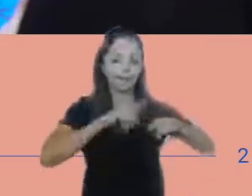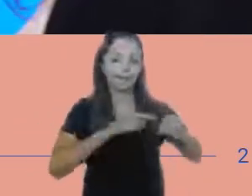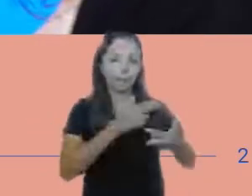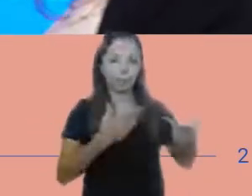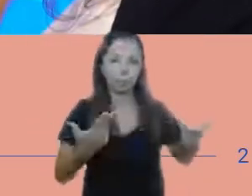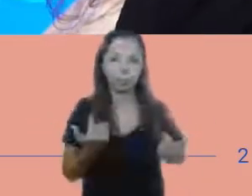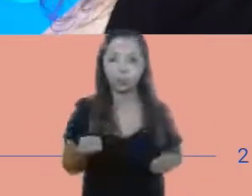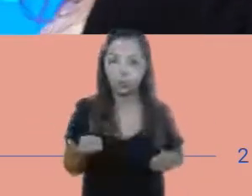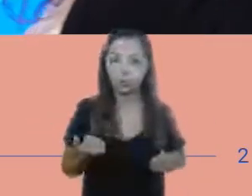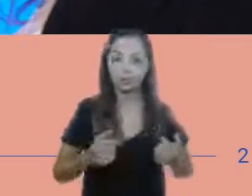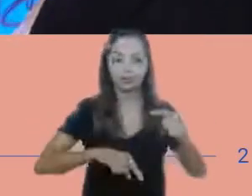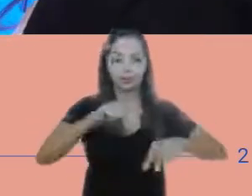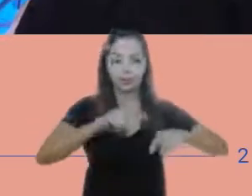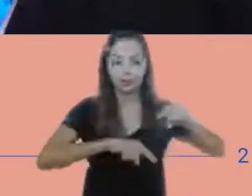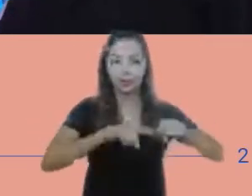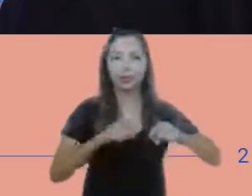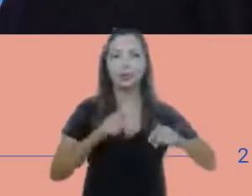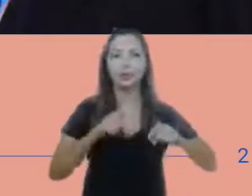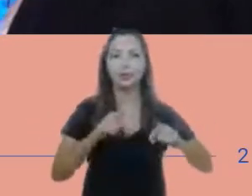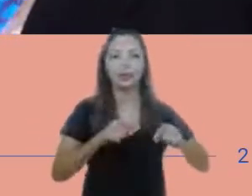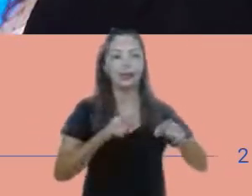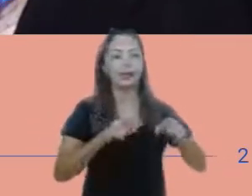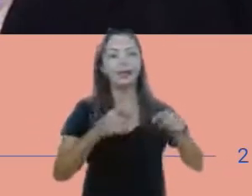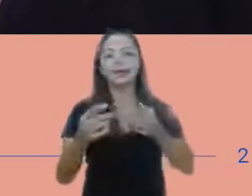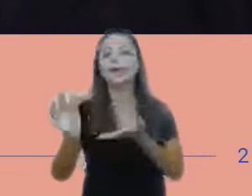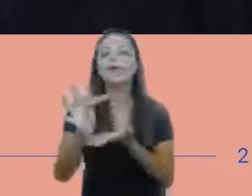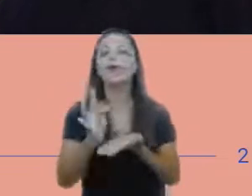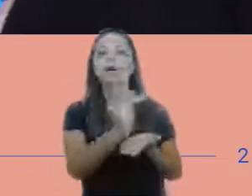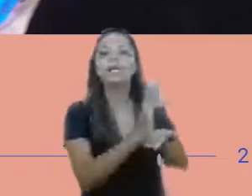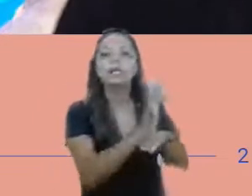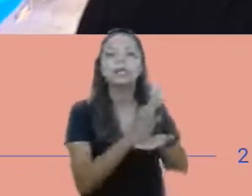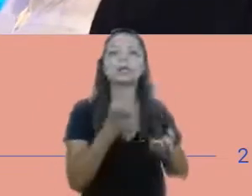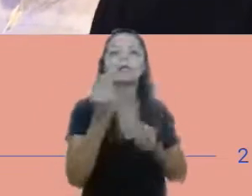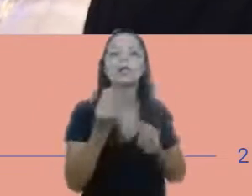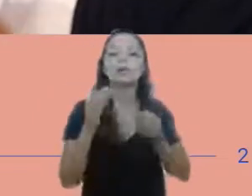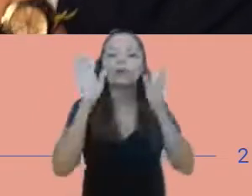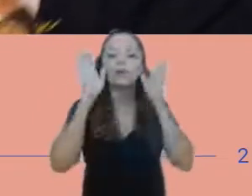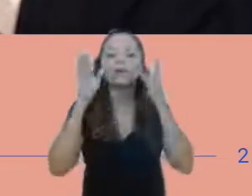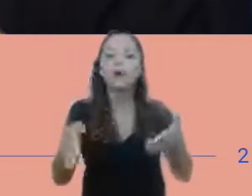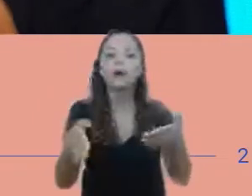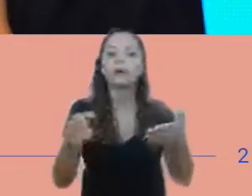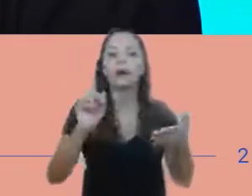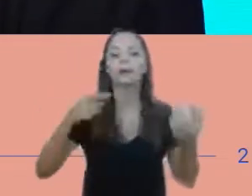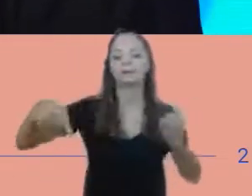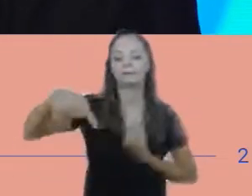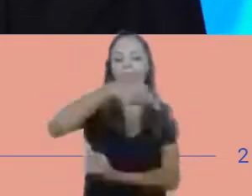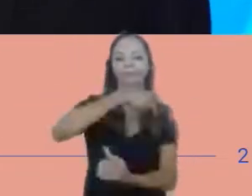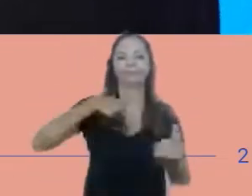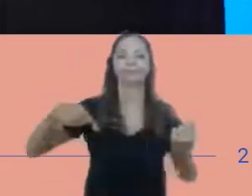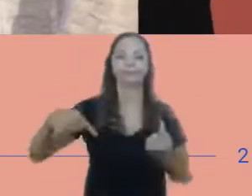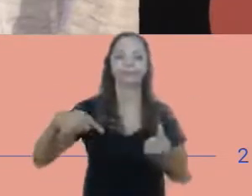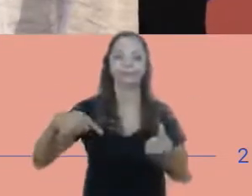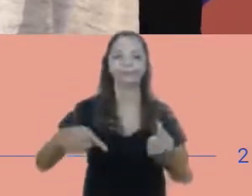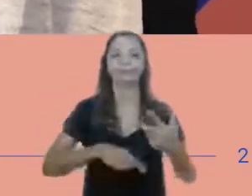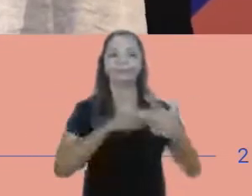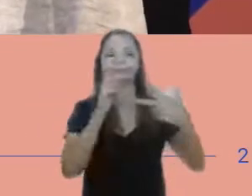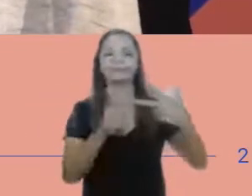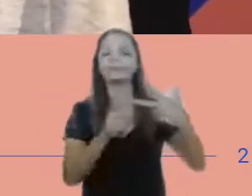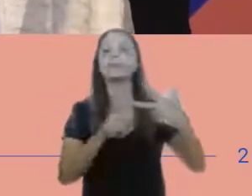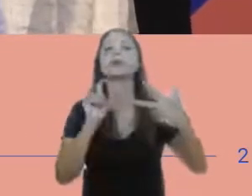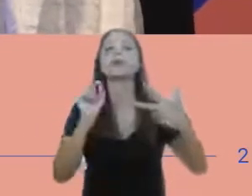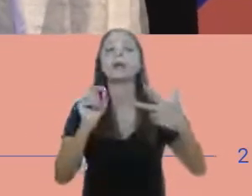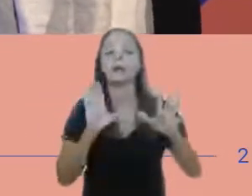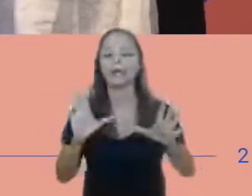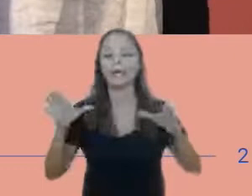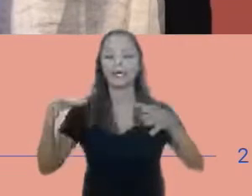seus fornecedores para alavancar os novos modelos de negócio um outro ponto-chave é trabalhar em equipe é integrar todos